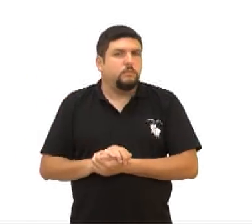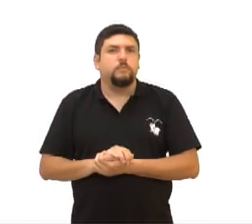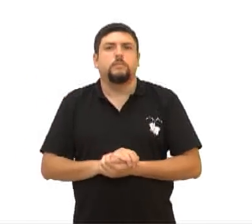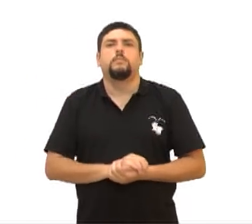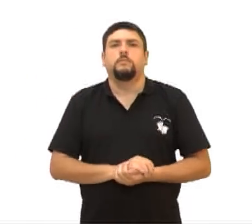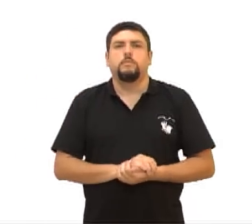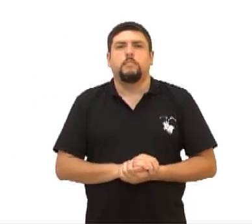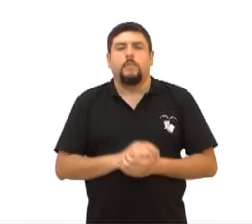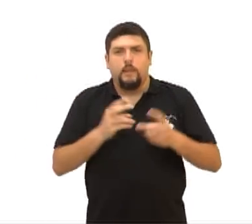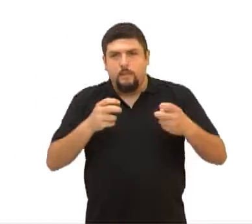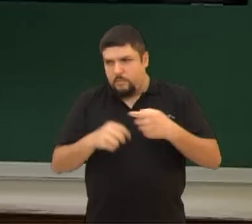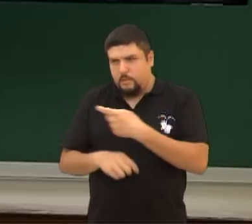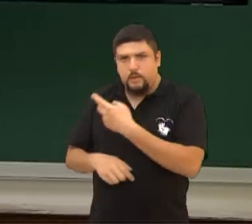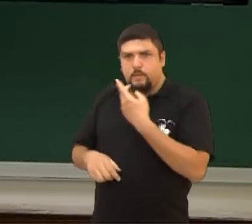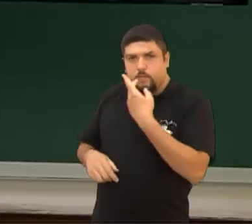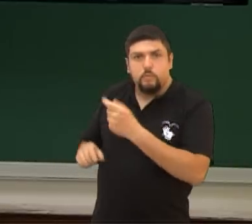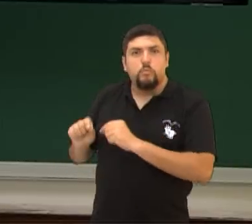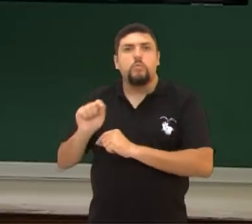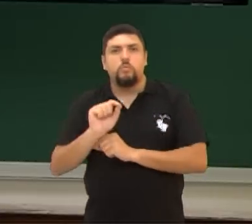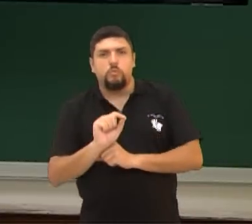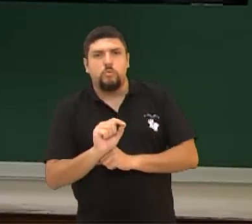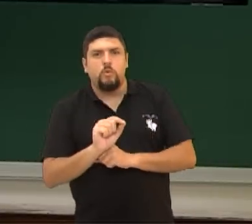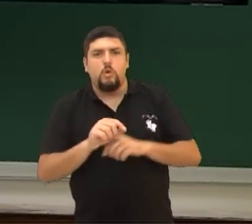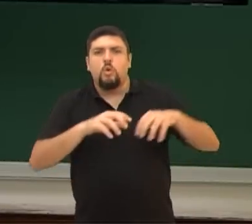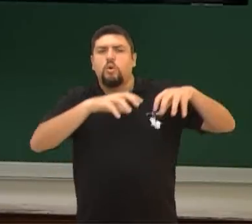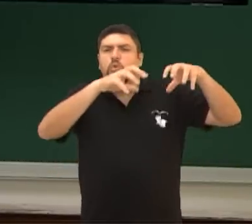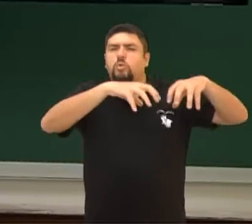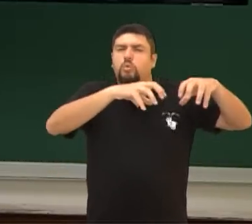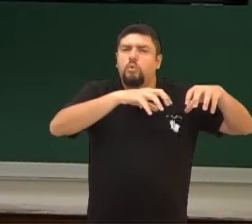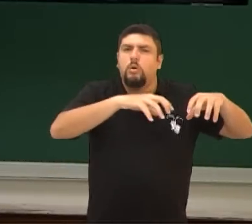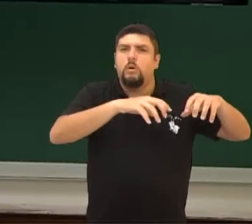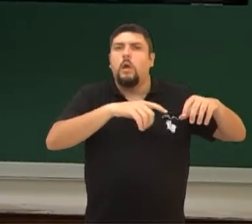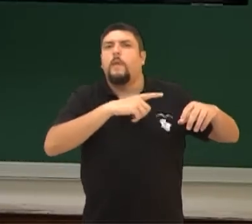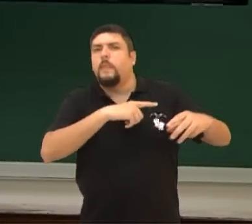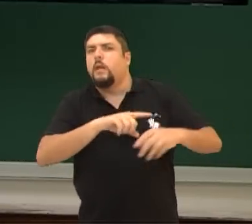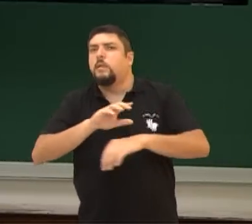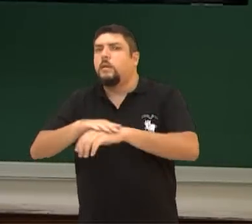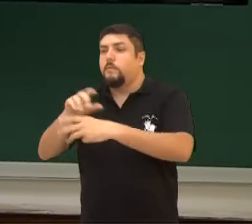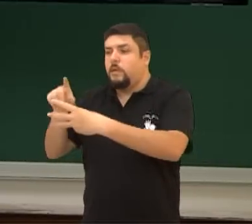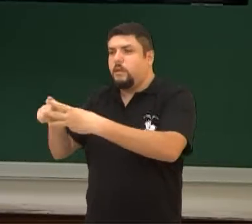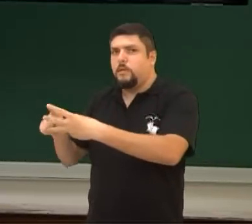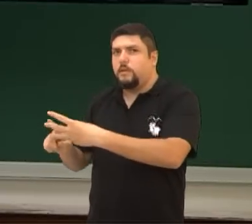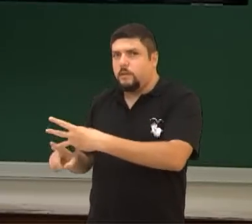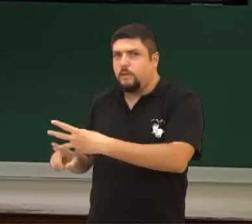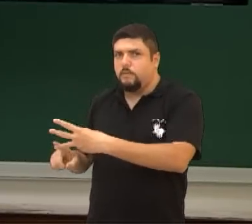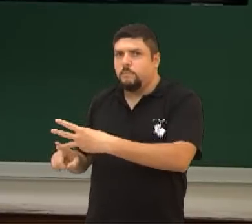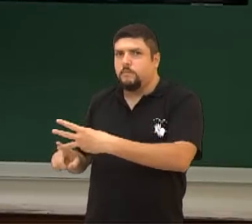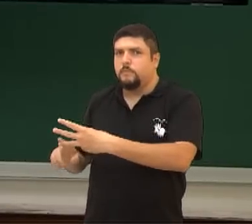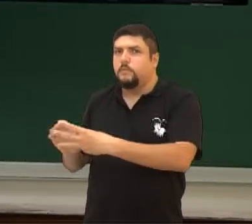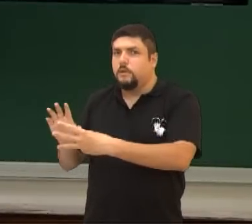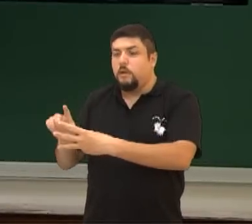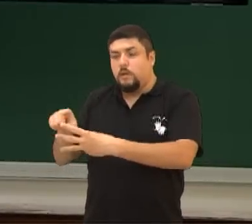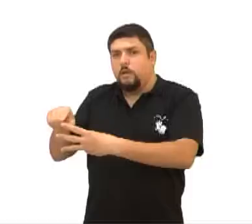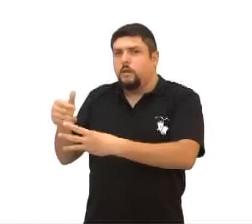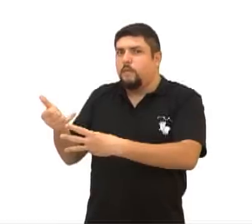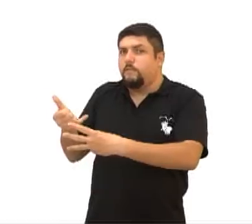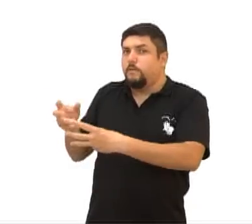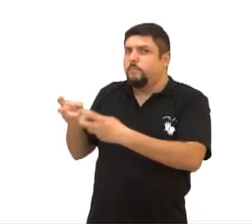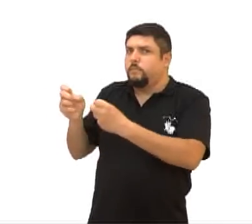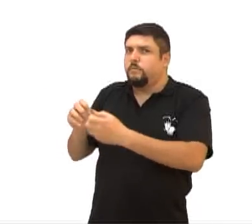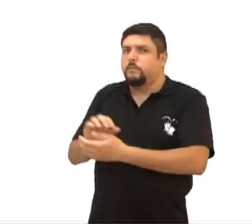apresentou um fator, né, que é baixa precipitação, e já falou para a gente, tem mais 3. A gente já vai agregando essa informação aí.